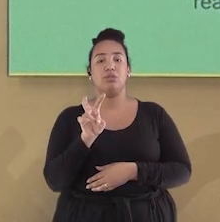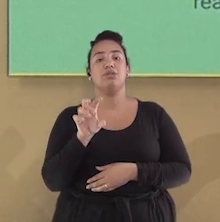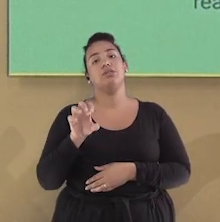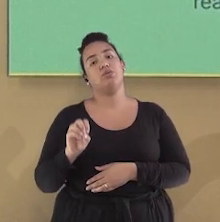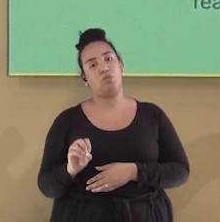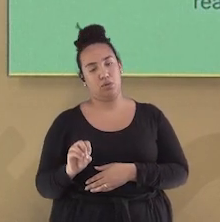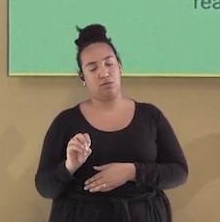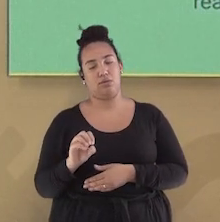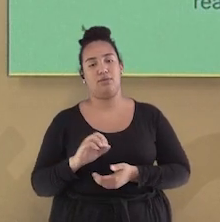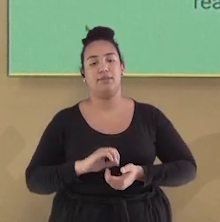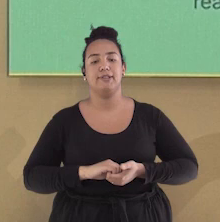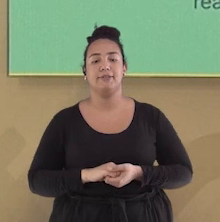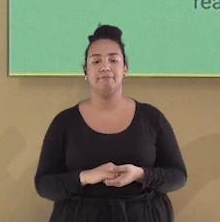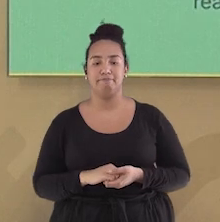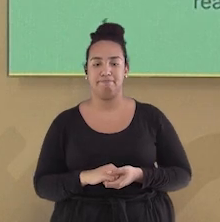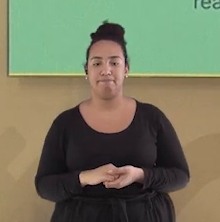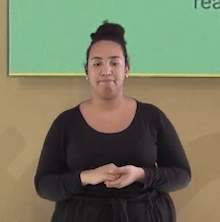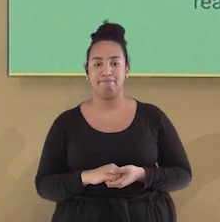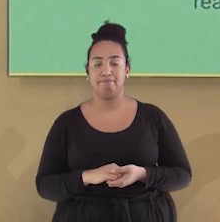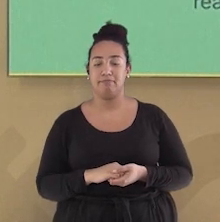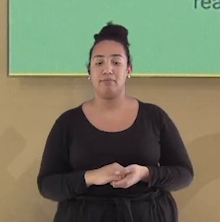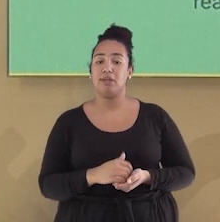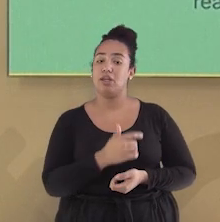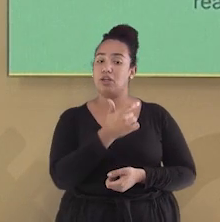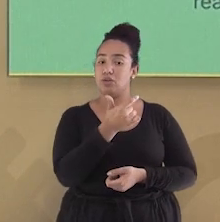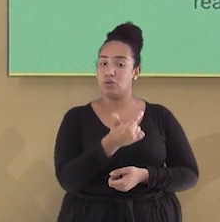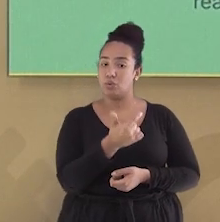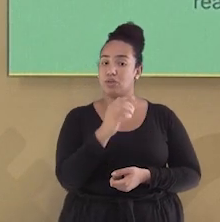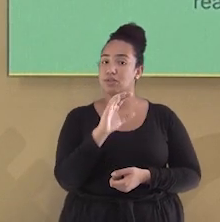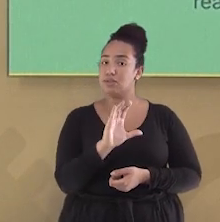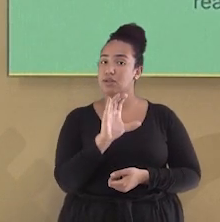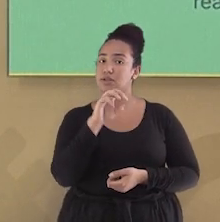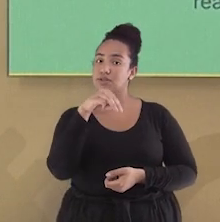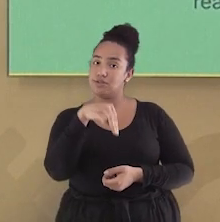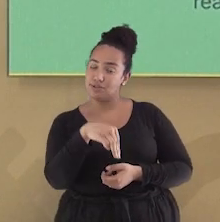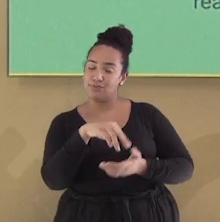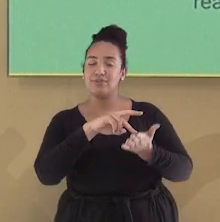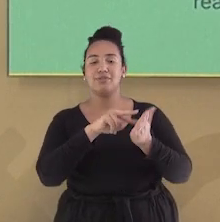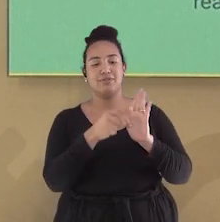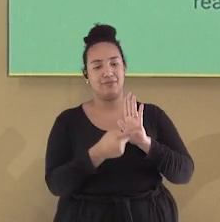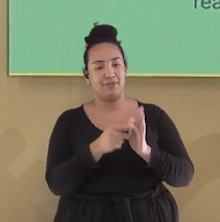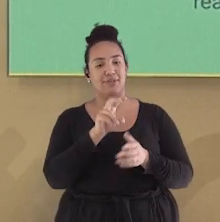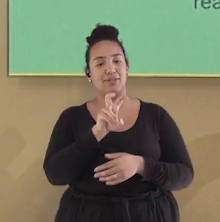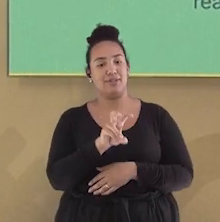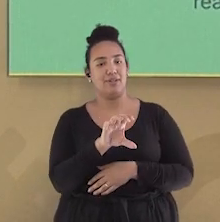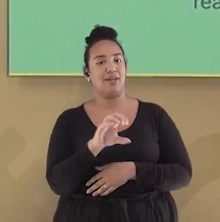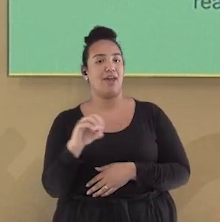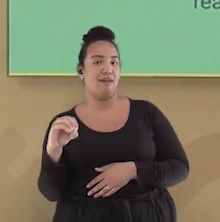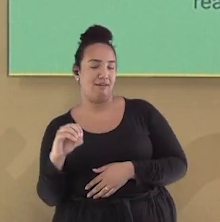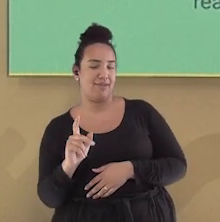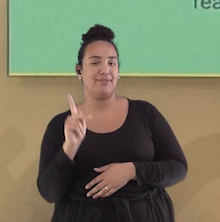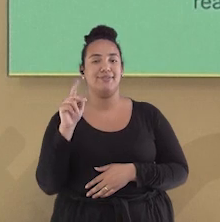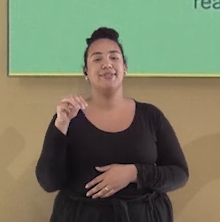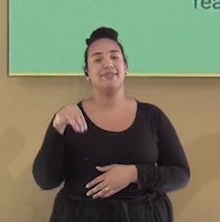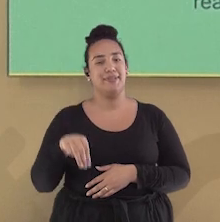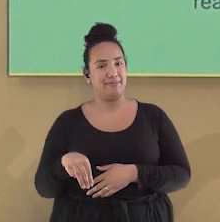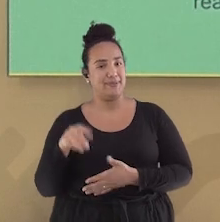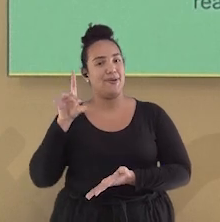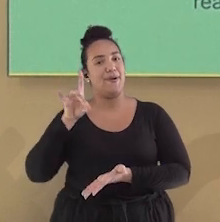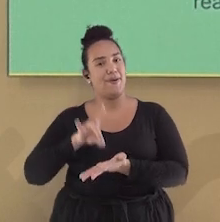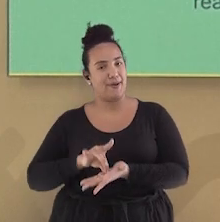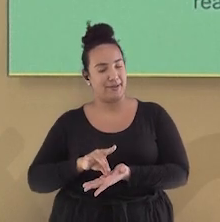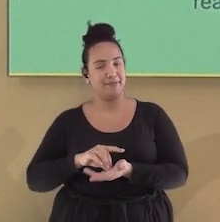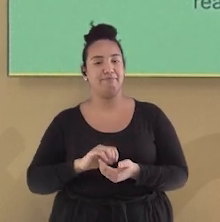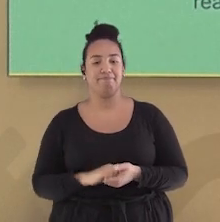250 quilômetros. E a cada 2 centímetros, então, 500 quilômetros de área